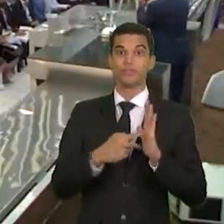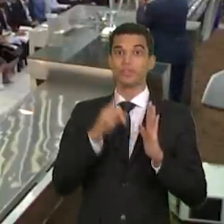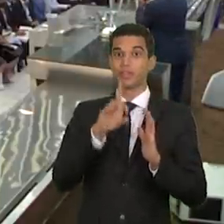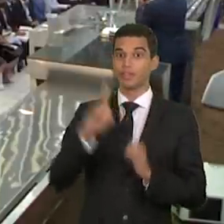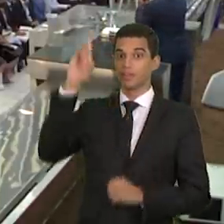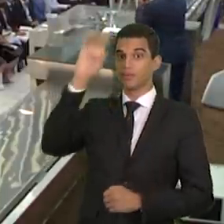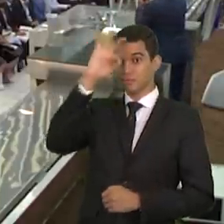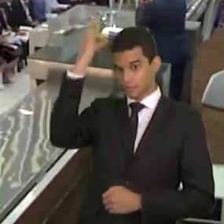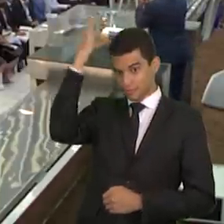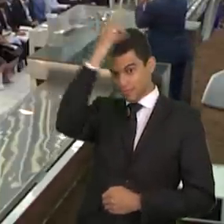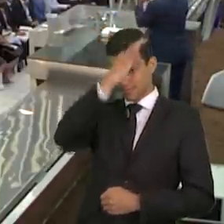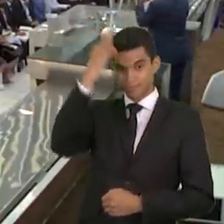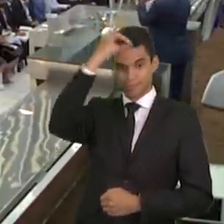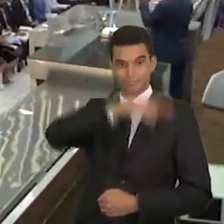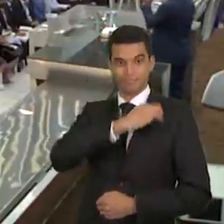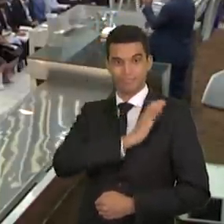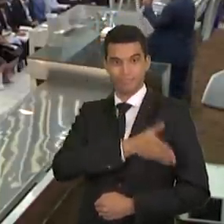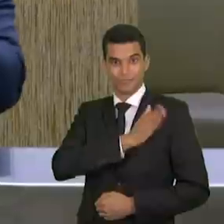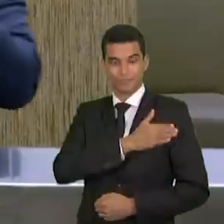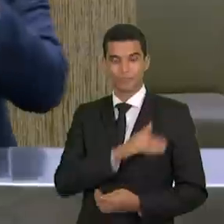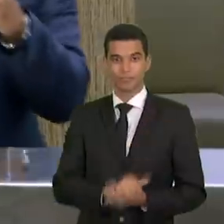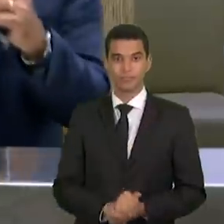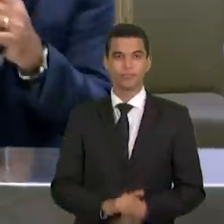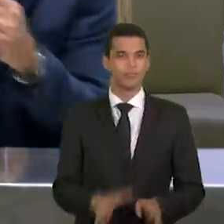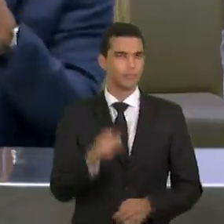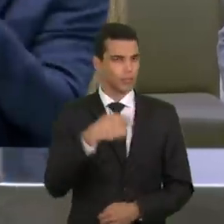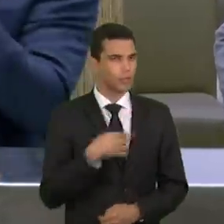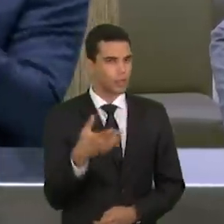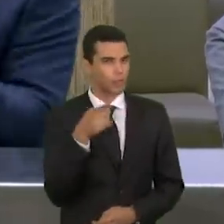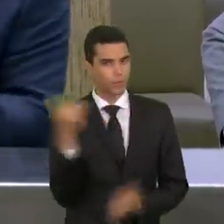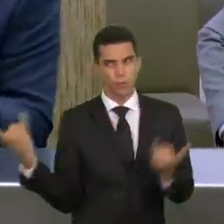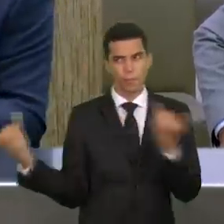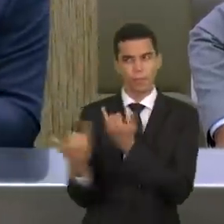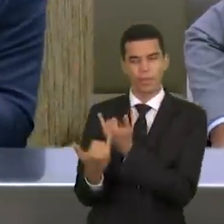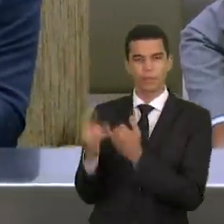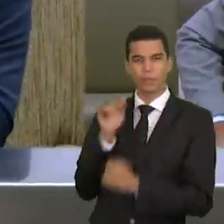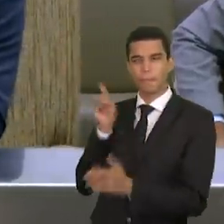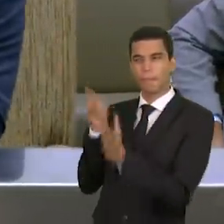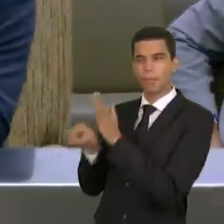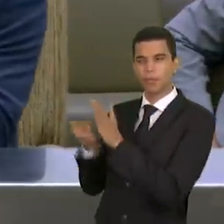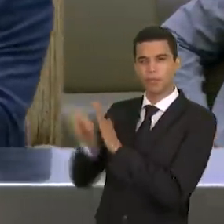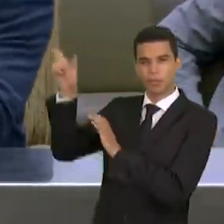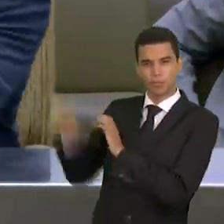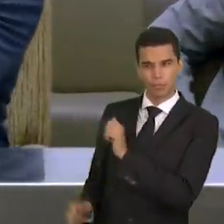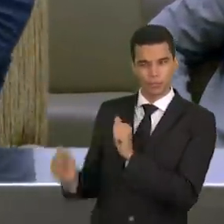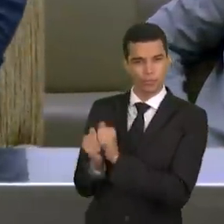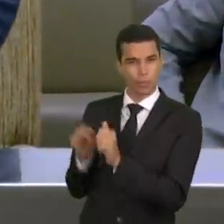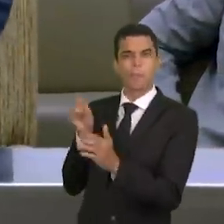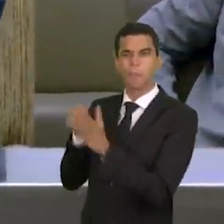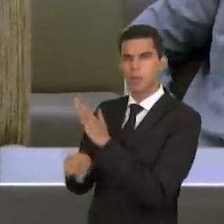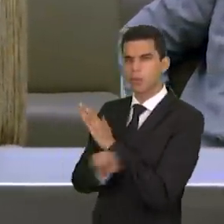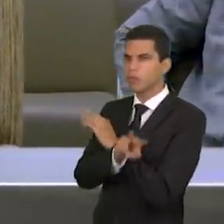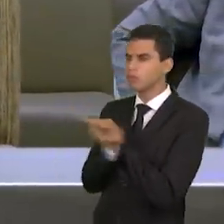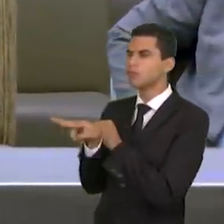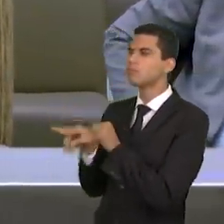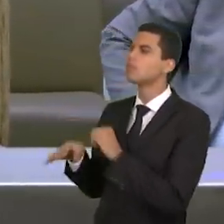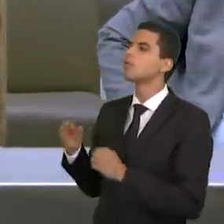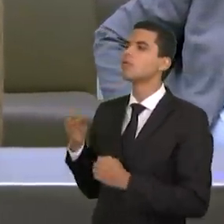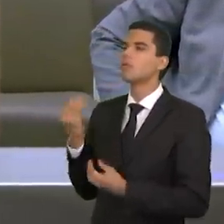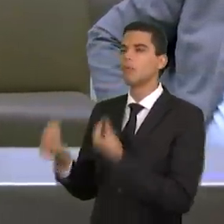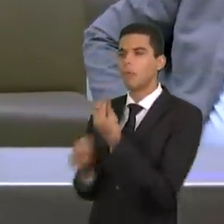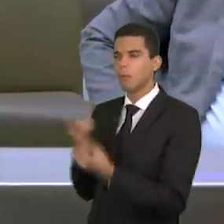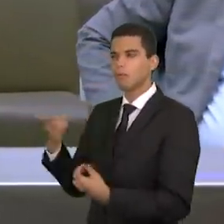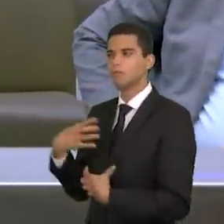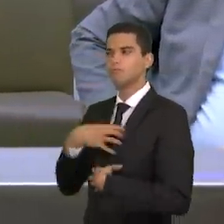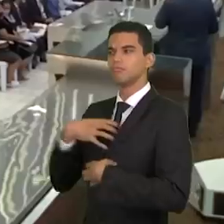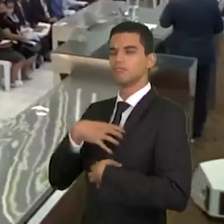você perguntasse para quem está do seu lado, mas olhe mesmo e pergunte para essa pessoa: como está a tua candeia?